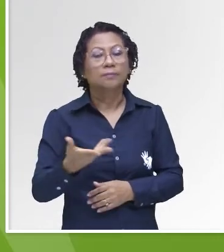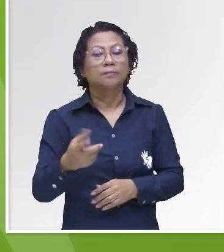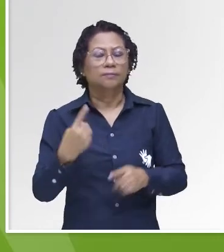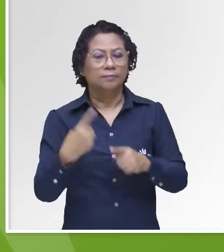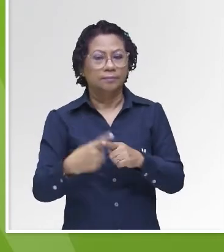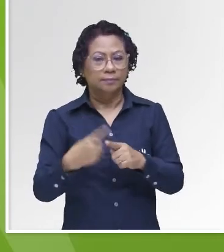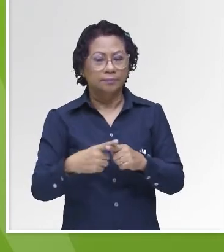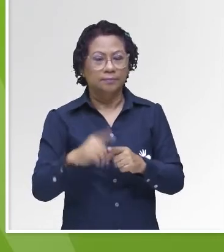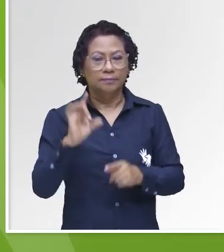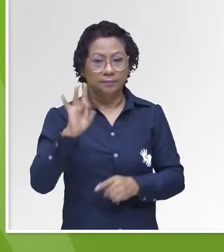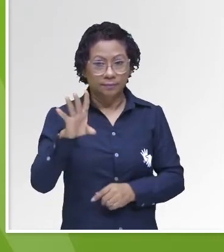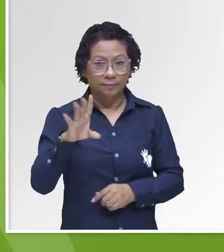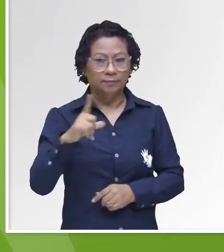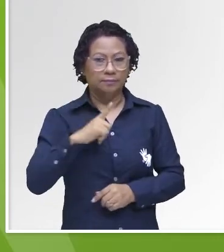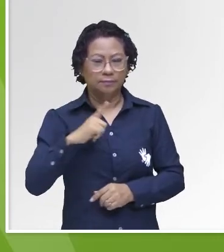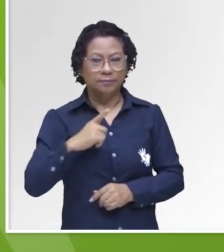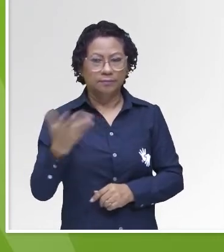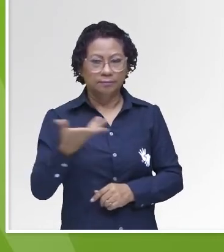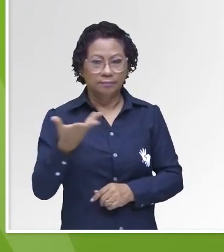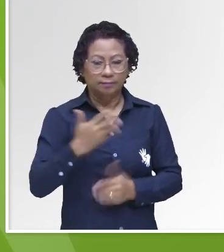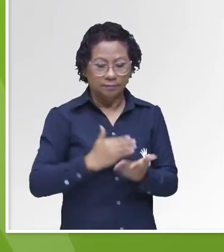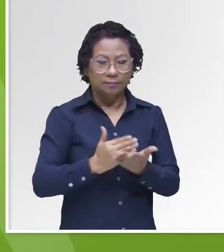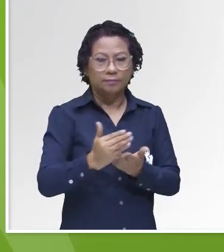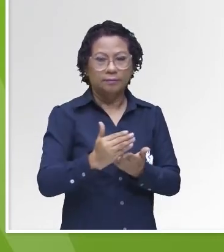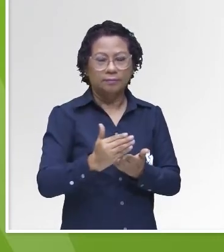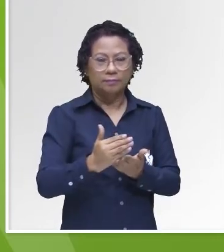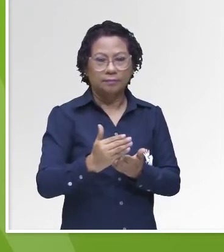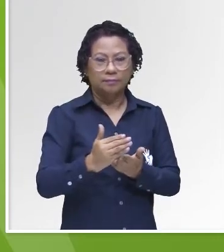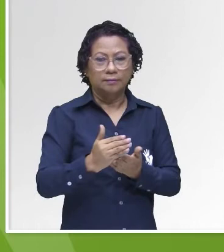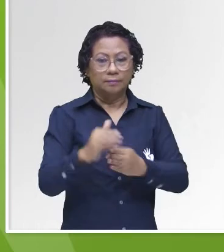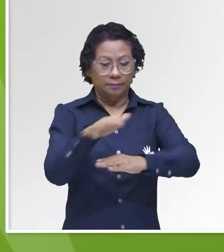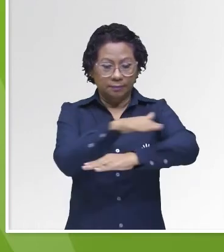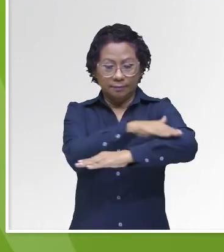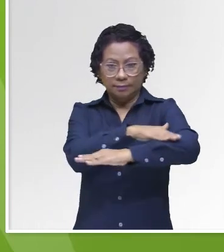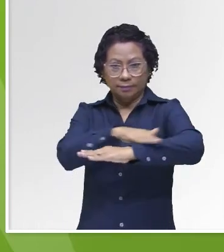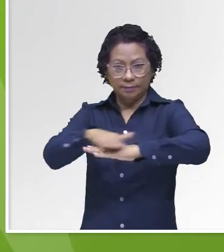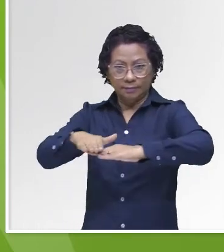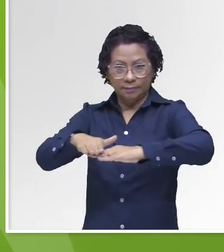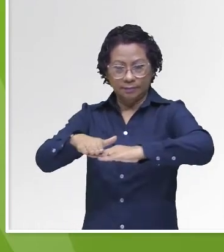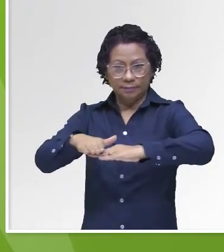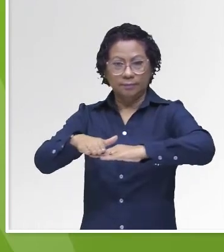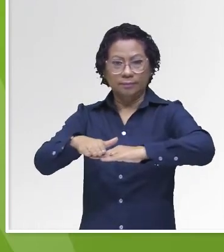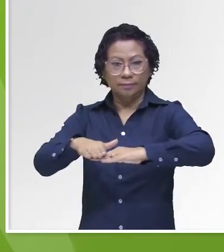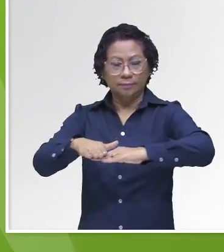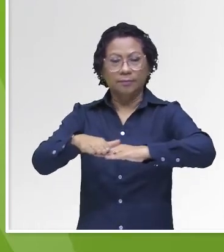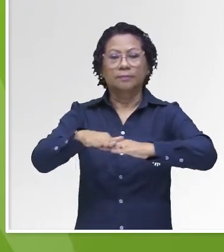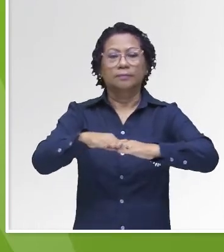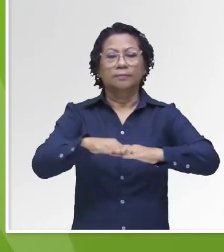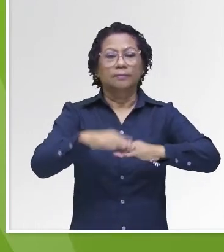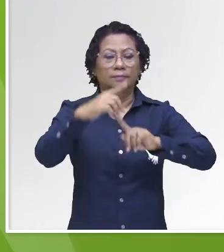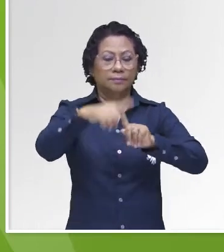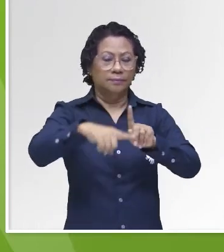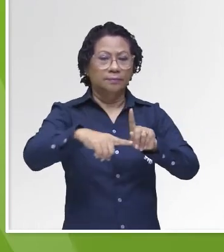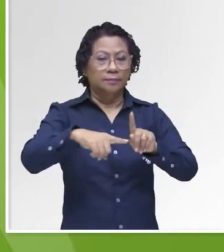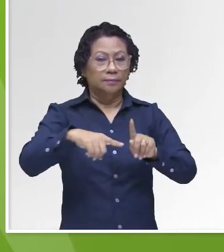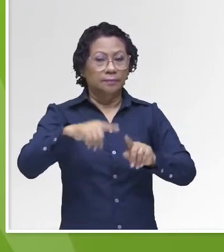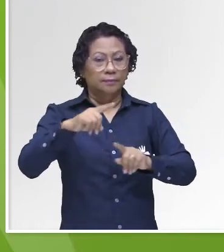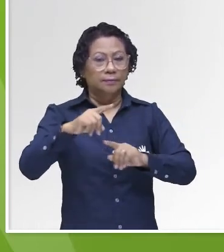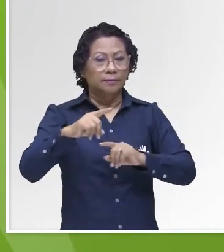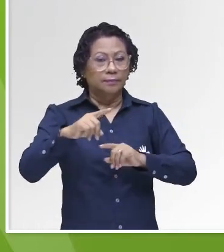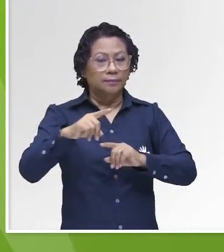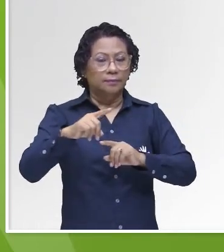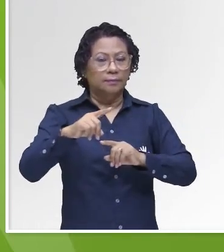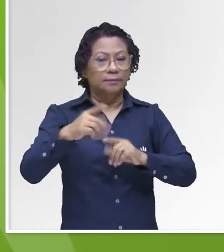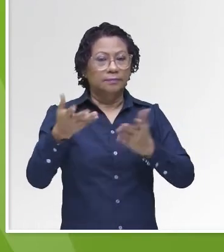tem velocidade inicial onde? Na horizontal. E multiplica pelo tempo, beleza?